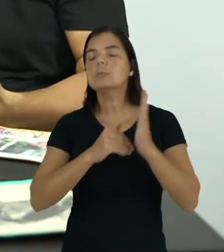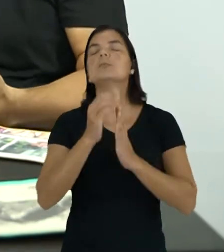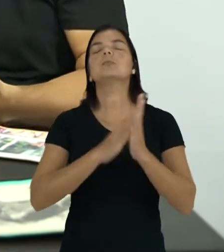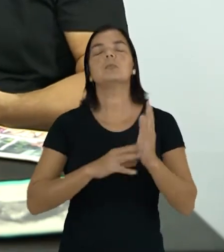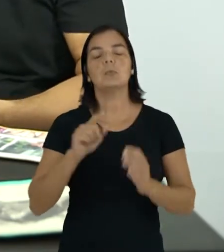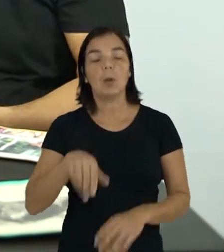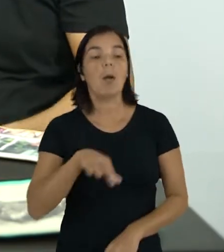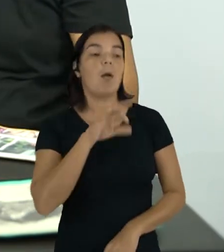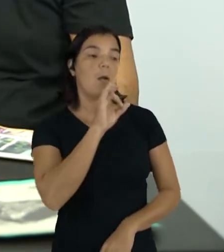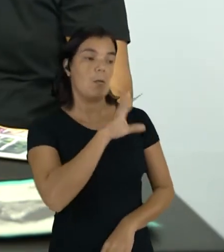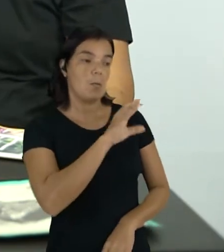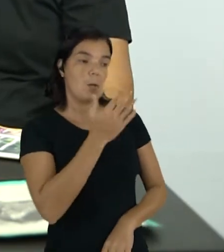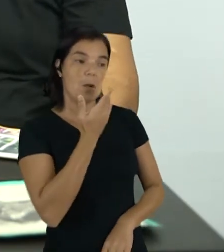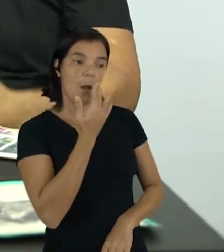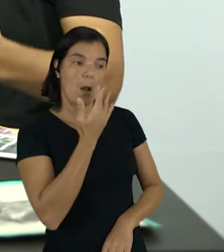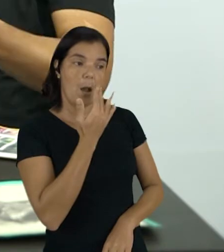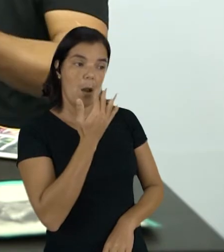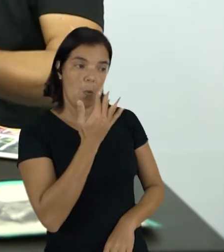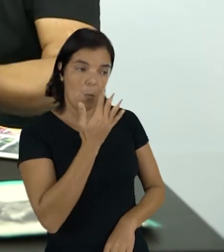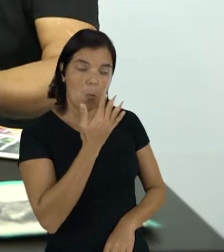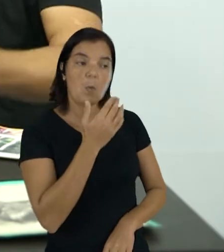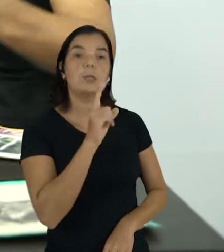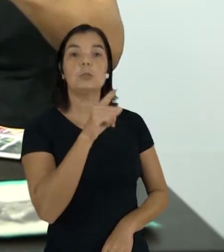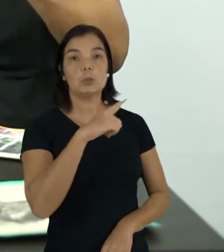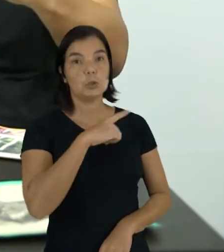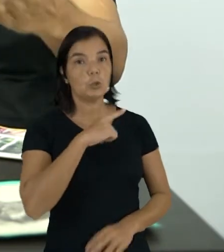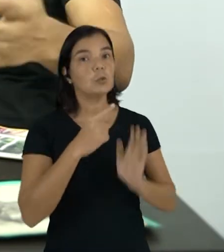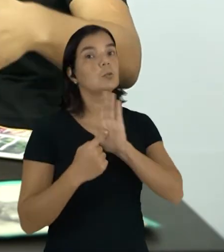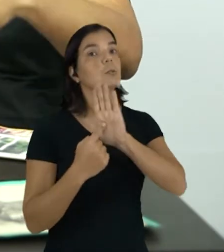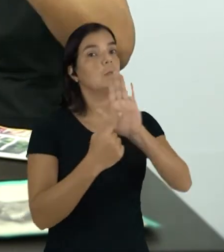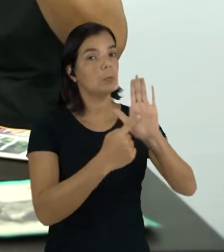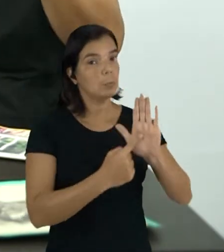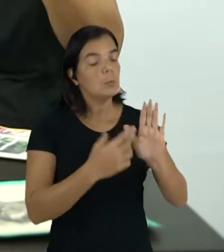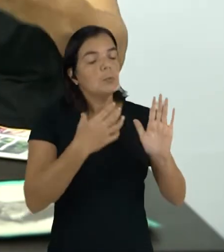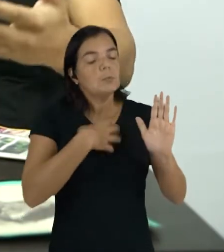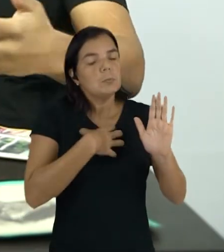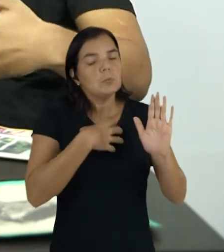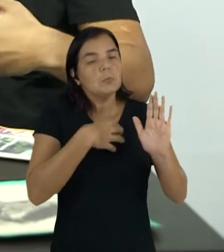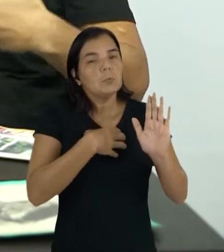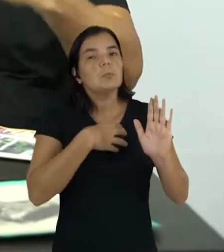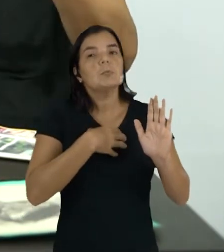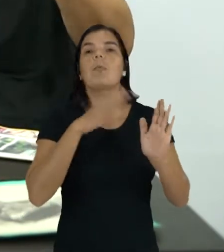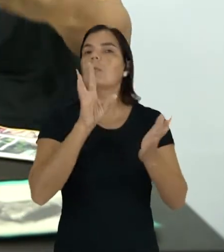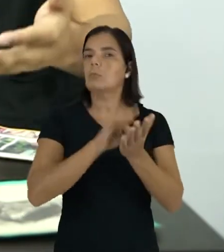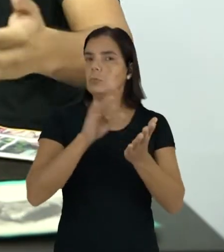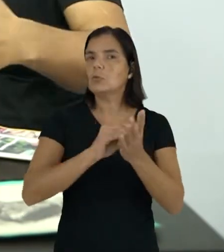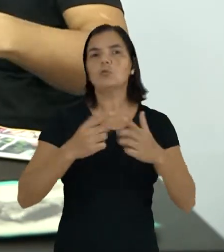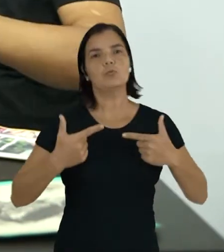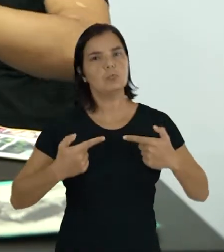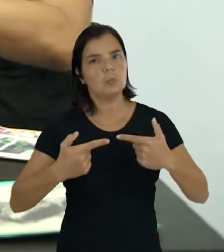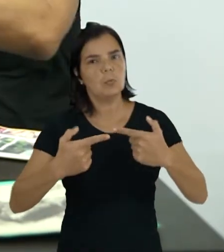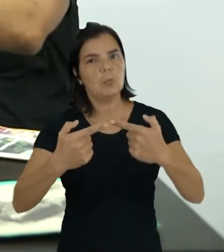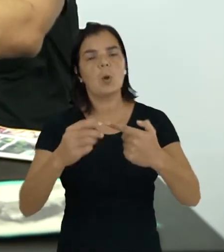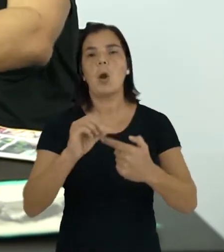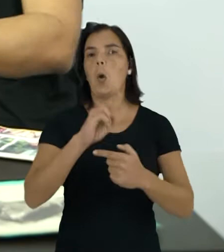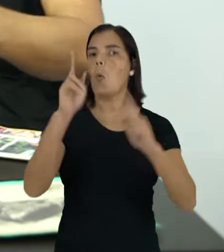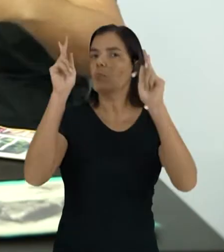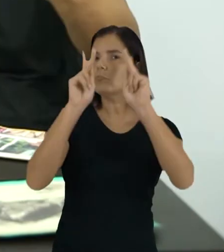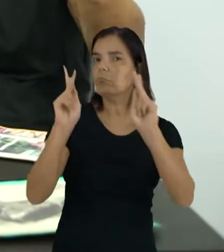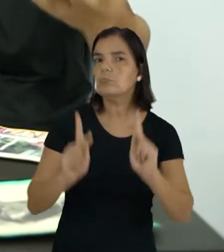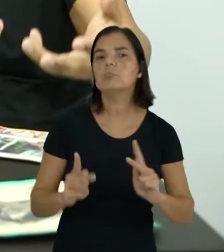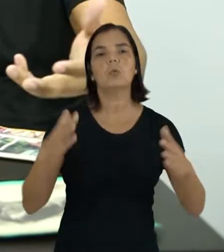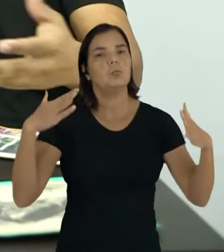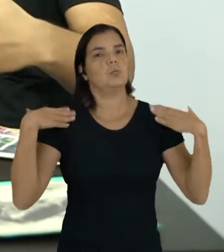Cada cor, momento, cada exatamente. sentimento, né? Cada cor tinha uma representação de sentimentos, exatamente, de guerra, ou de paz, ou